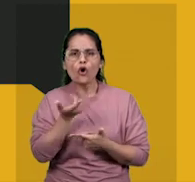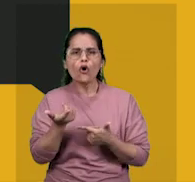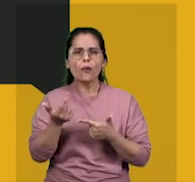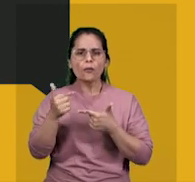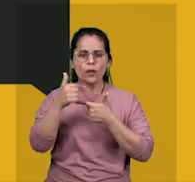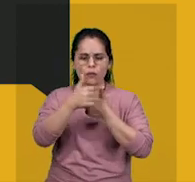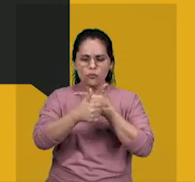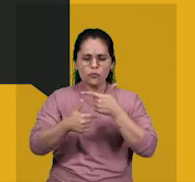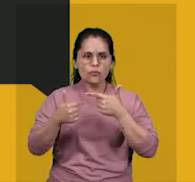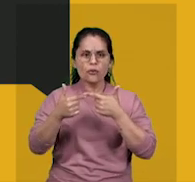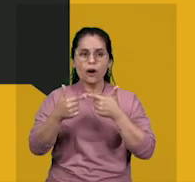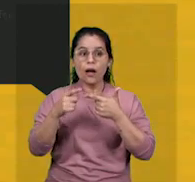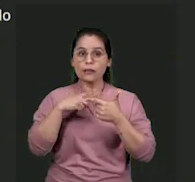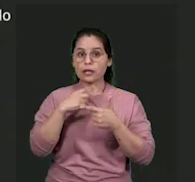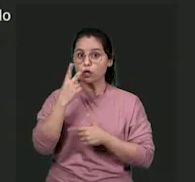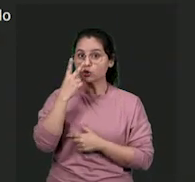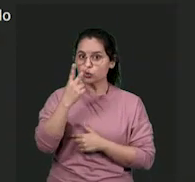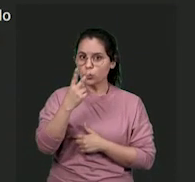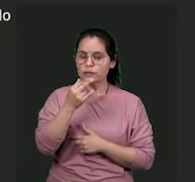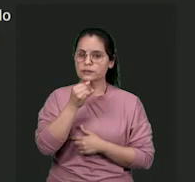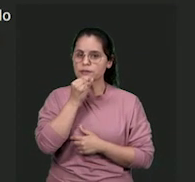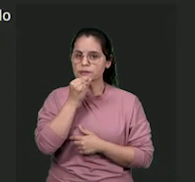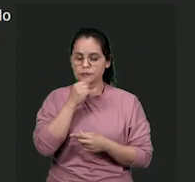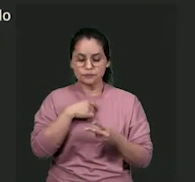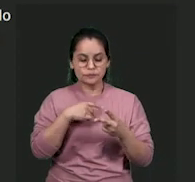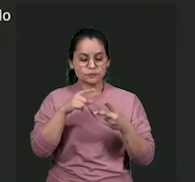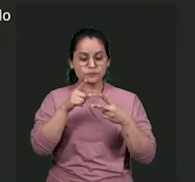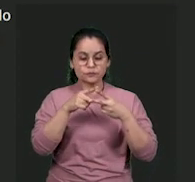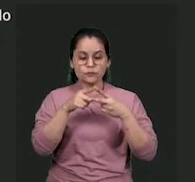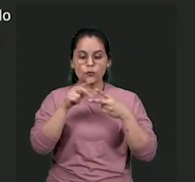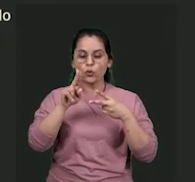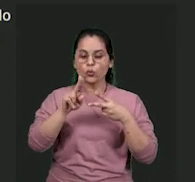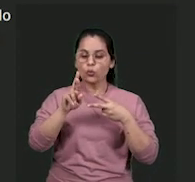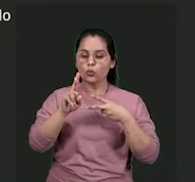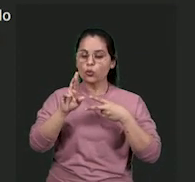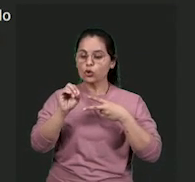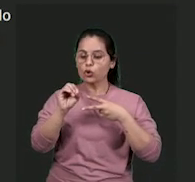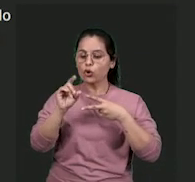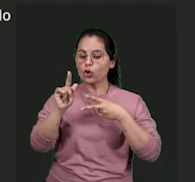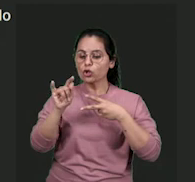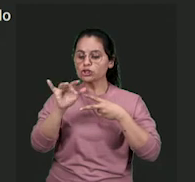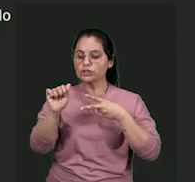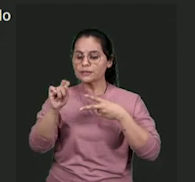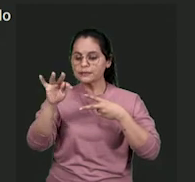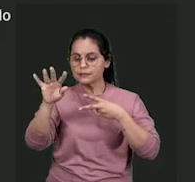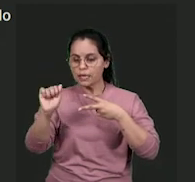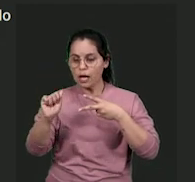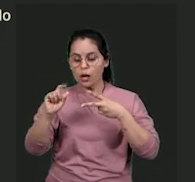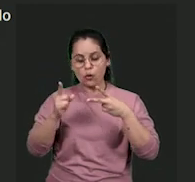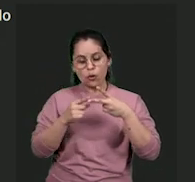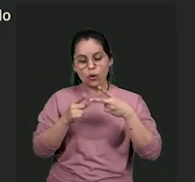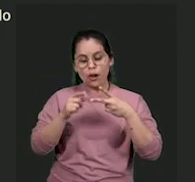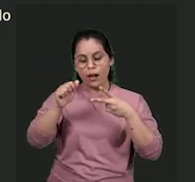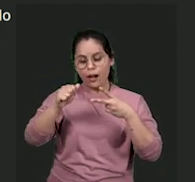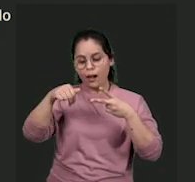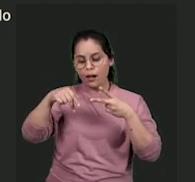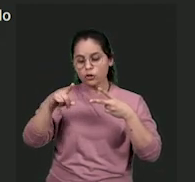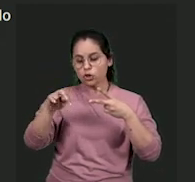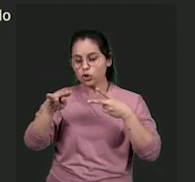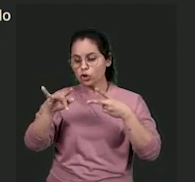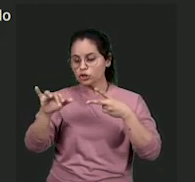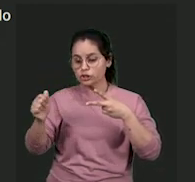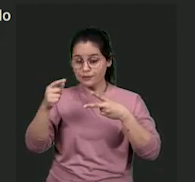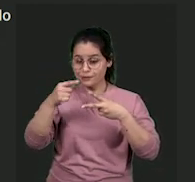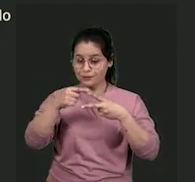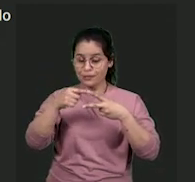Veja que a gente tem aqui duas especialidades. Urologista ou andrologista. O médico